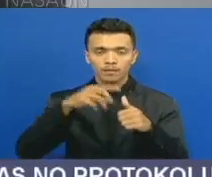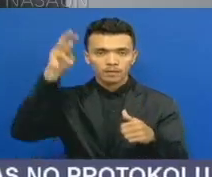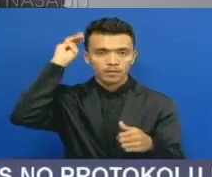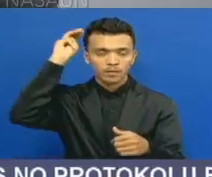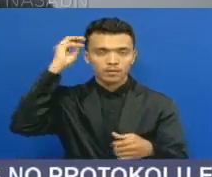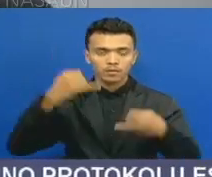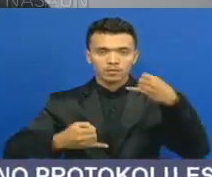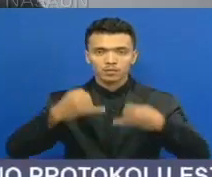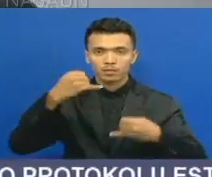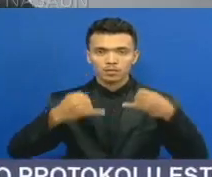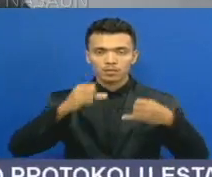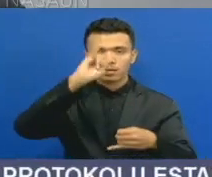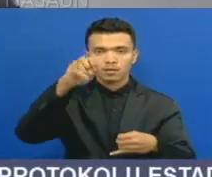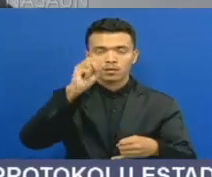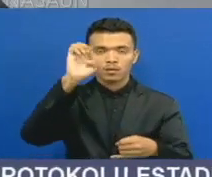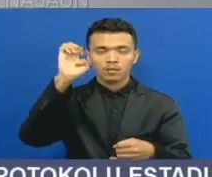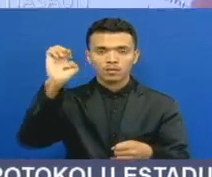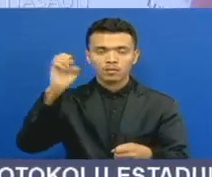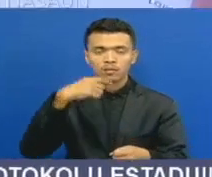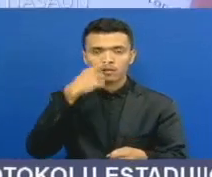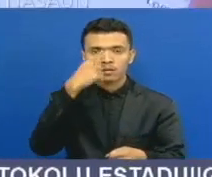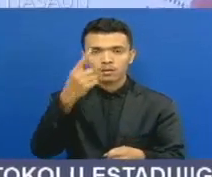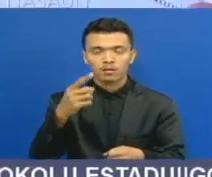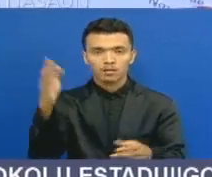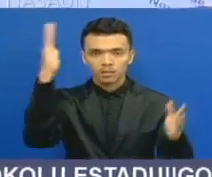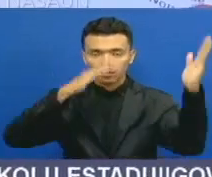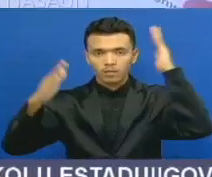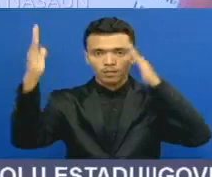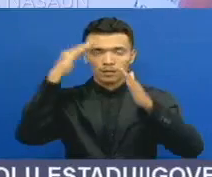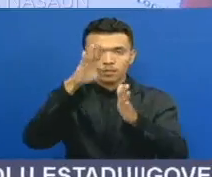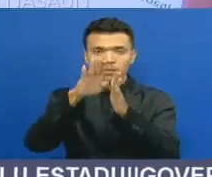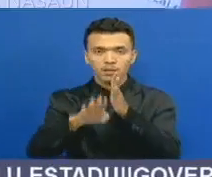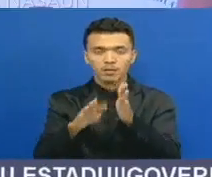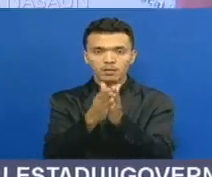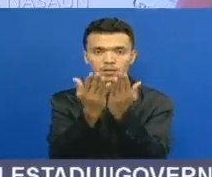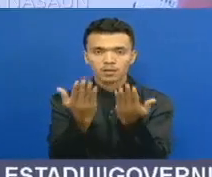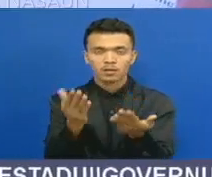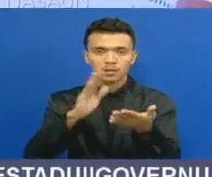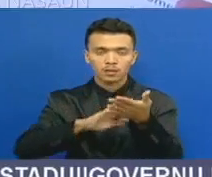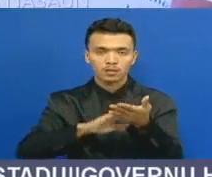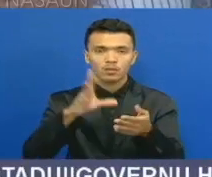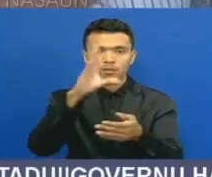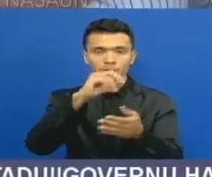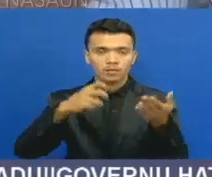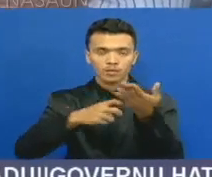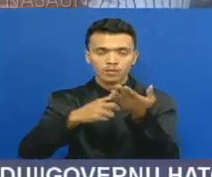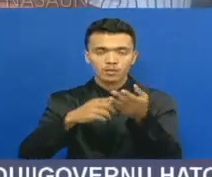Vice-ministro de Justiça José Edmundo Caetano reconhece problema menos caderneta passaporte Cidadão Quija